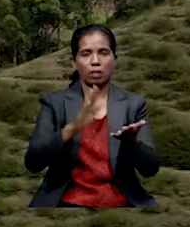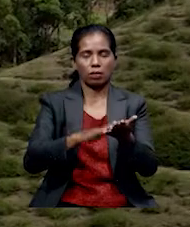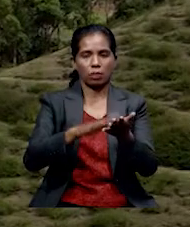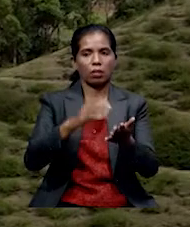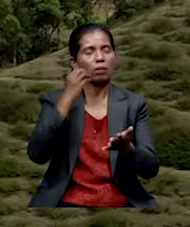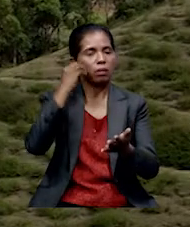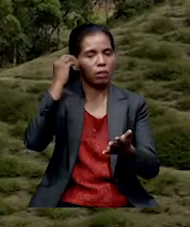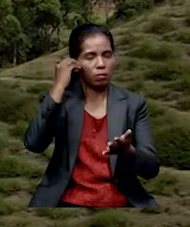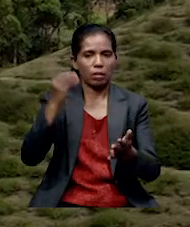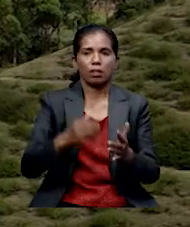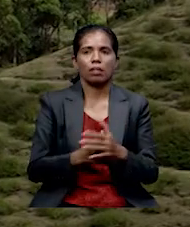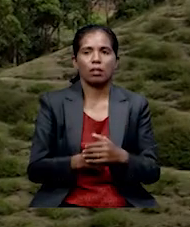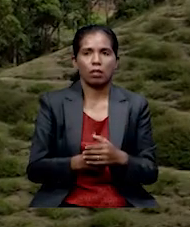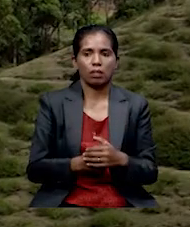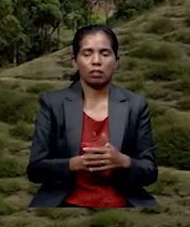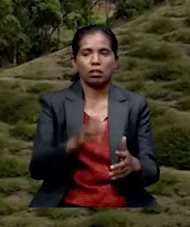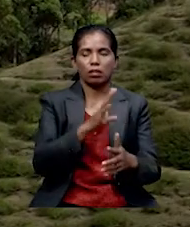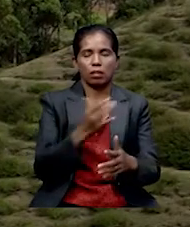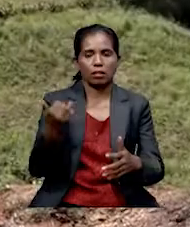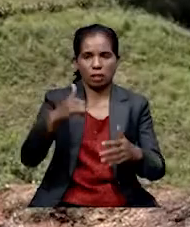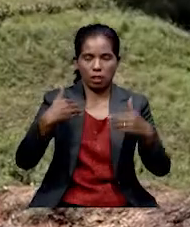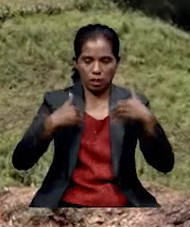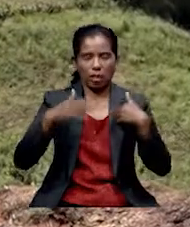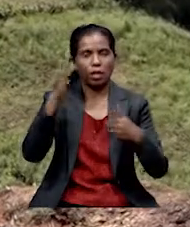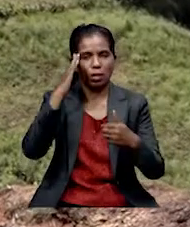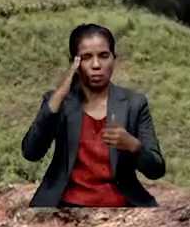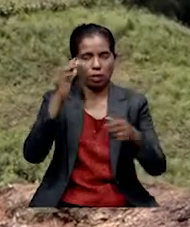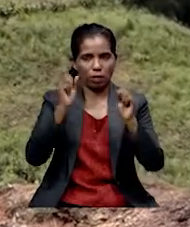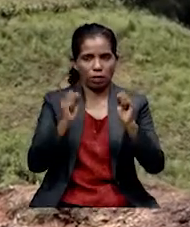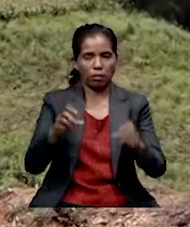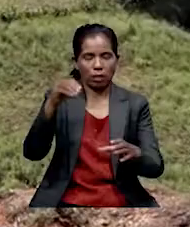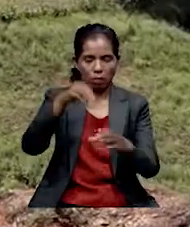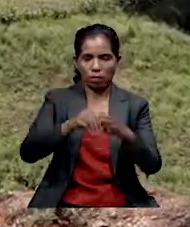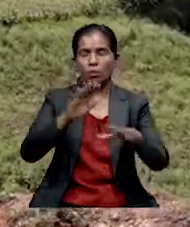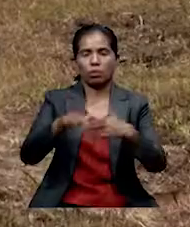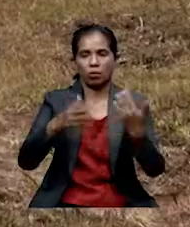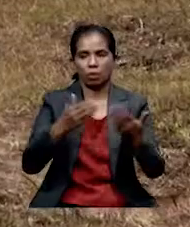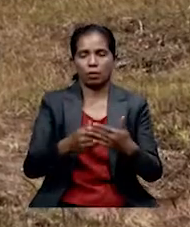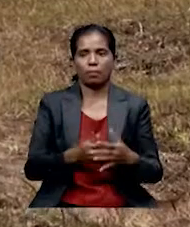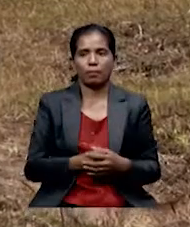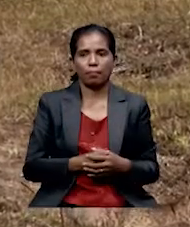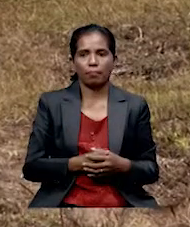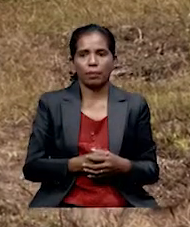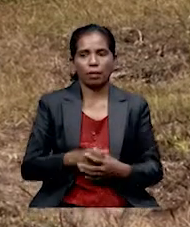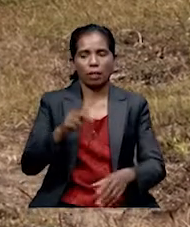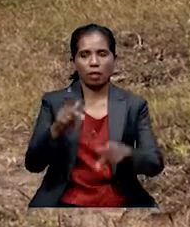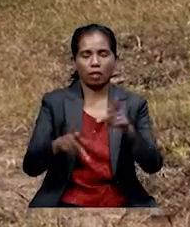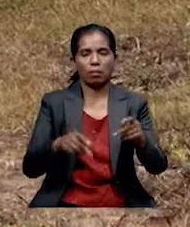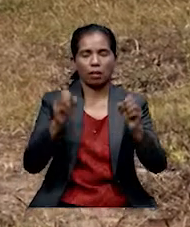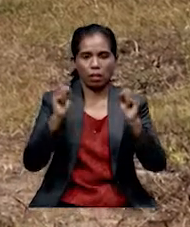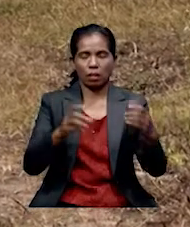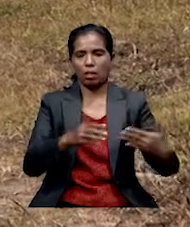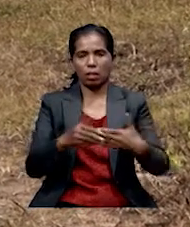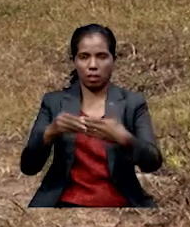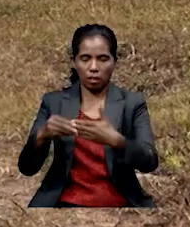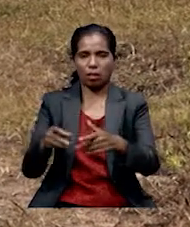Educação halo homeschooling, né? Espera kata se ia hanuin balo ke bele inclusive tu. É, estratégia mede né, comunidade tem que organizar ulu,